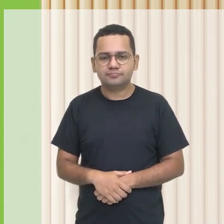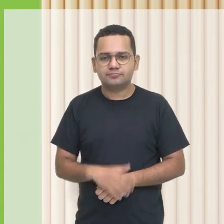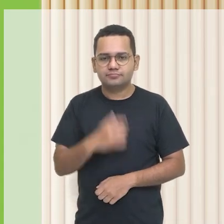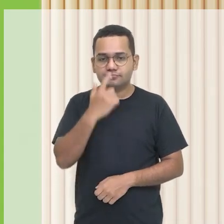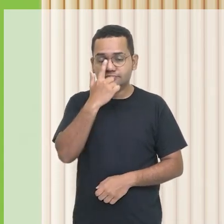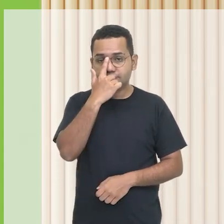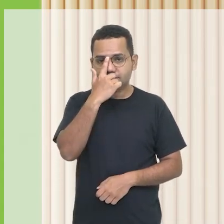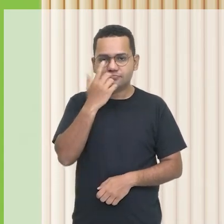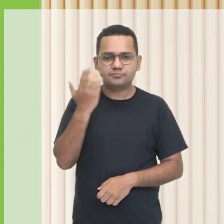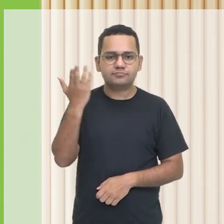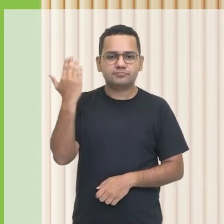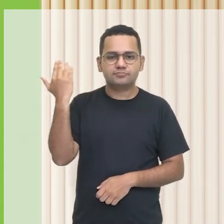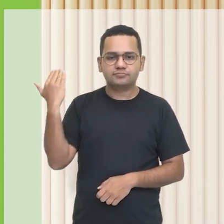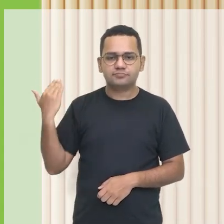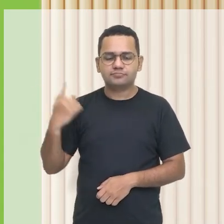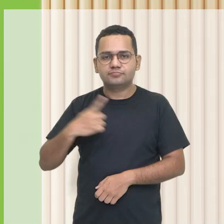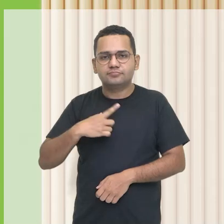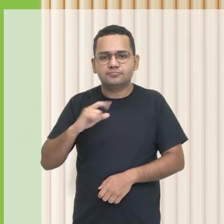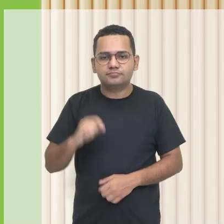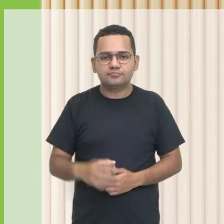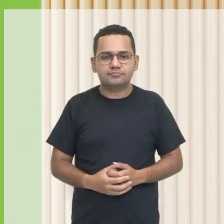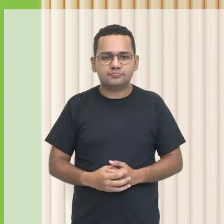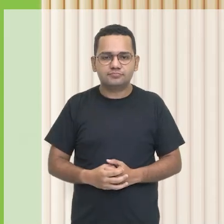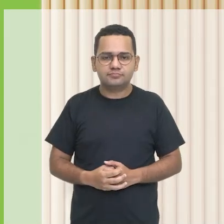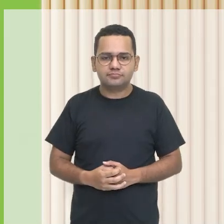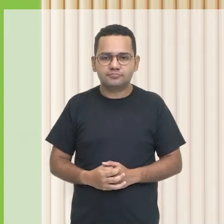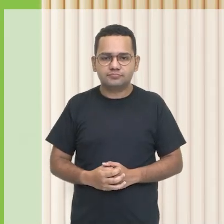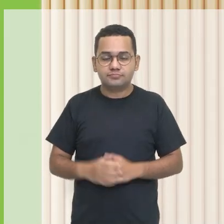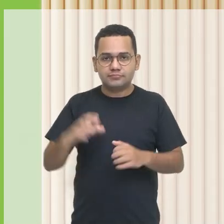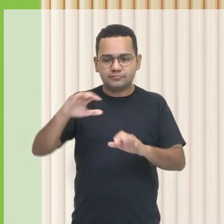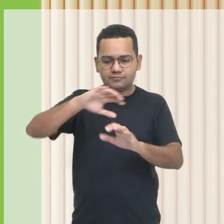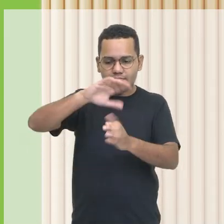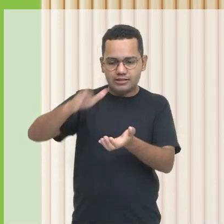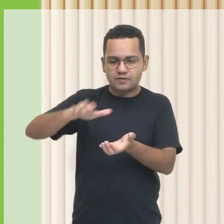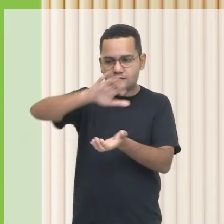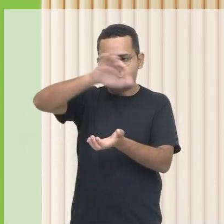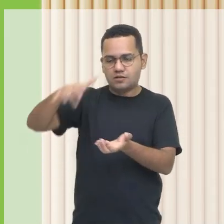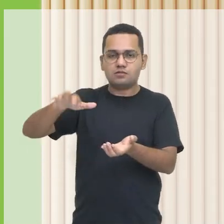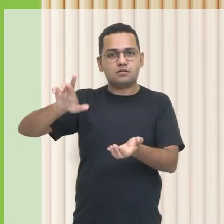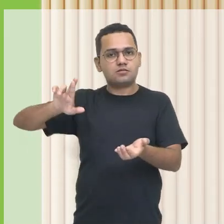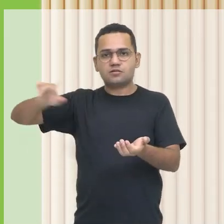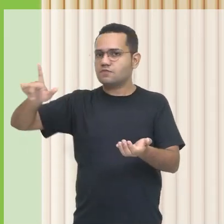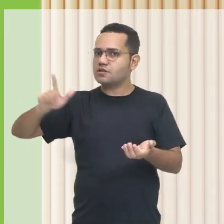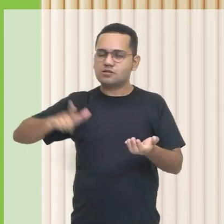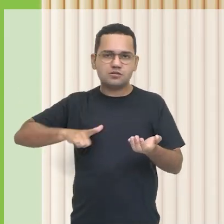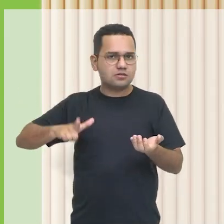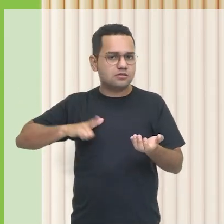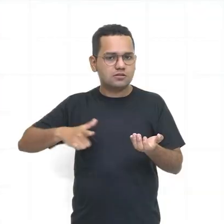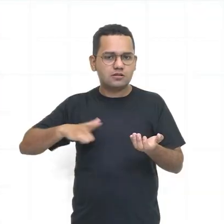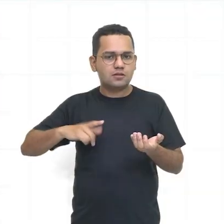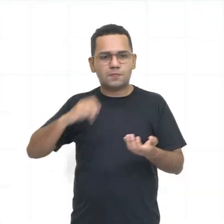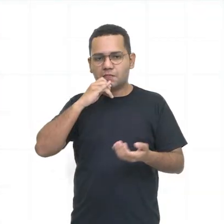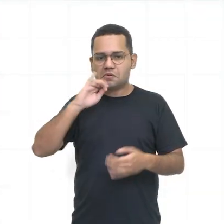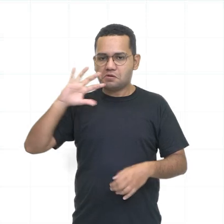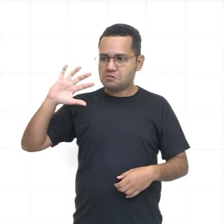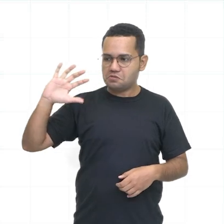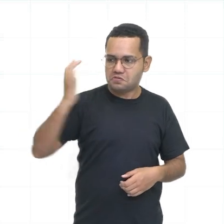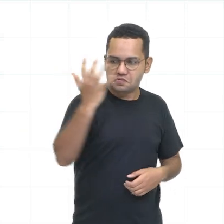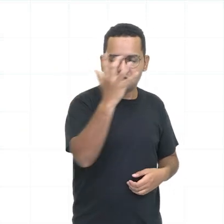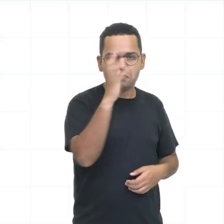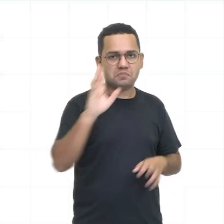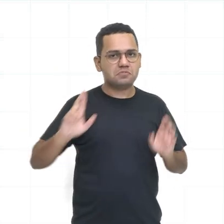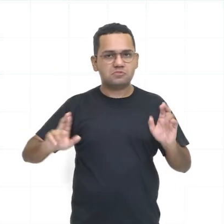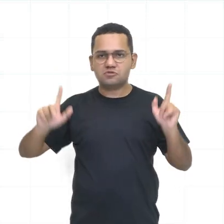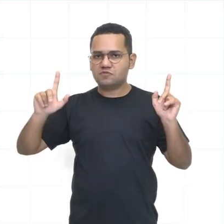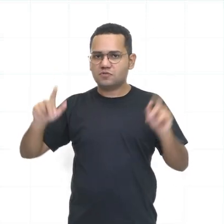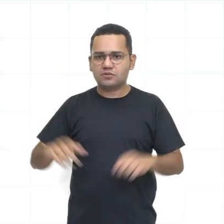surgido, nós tínhamos uma atmosfera bem diferente da que nós temos hoje. Nós tínhamos condições ambientais bem diferentes da